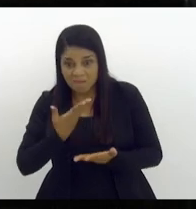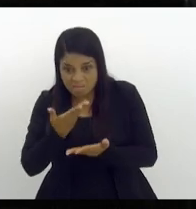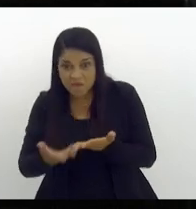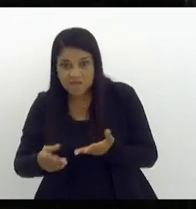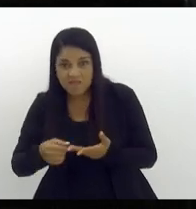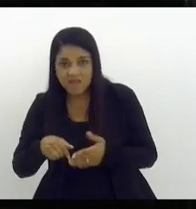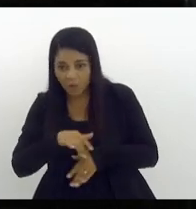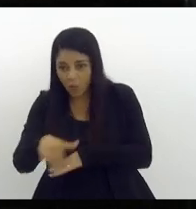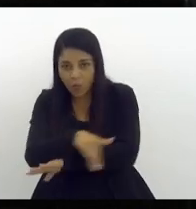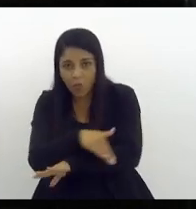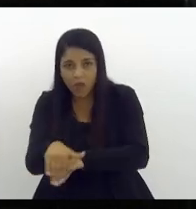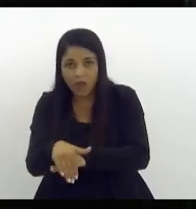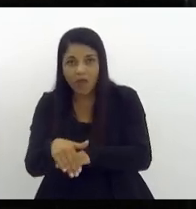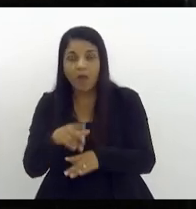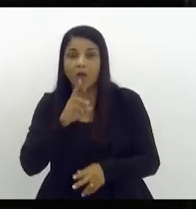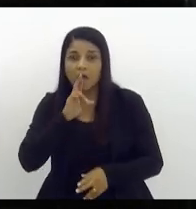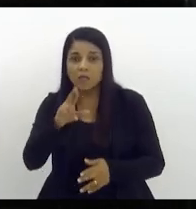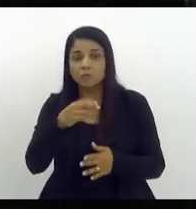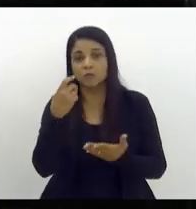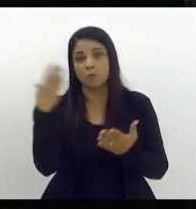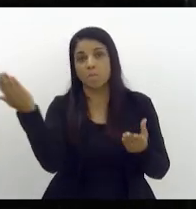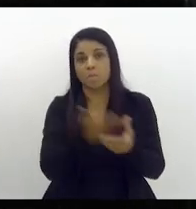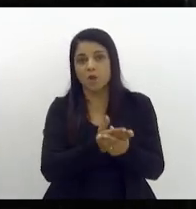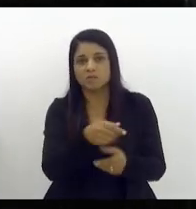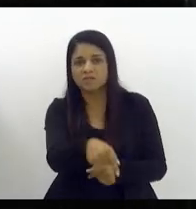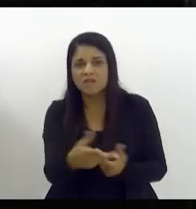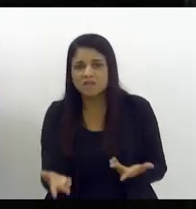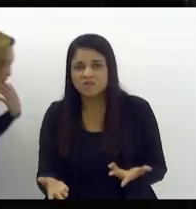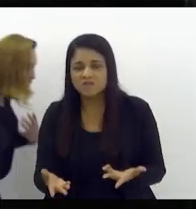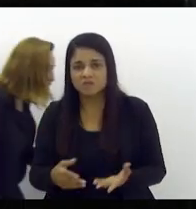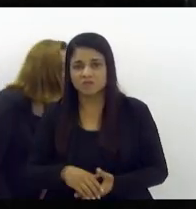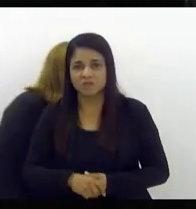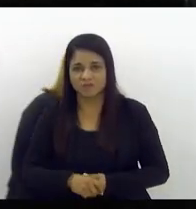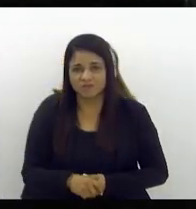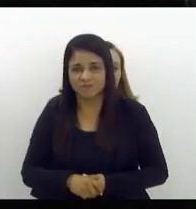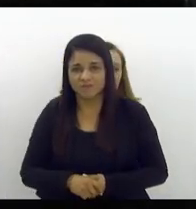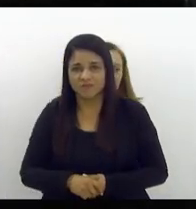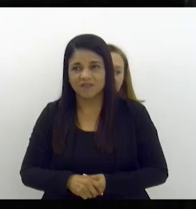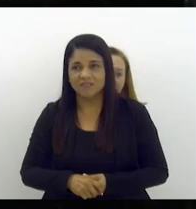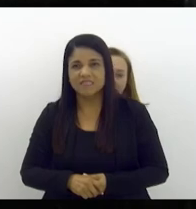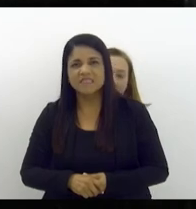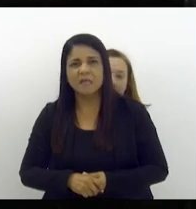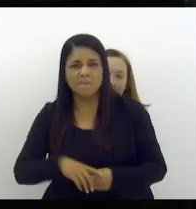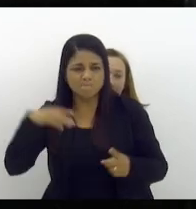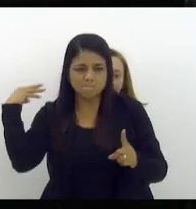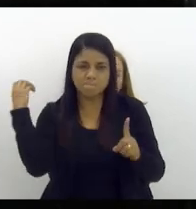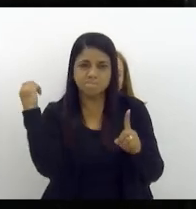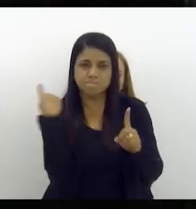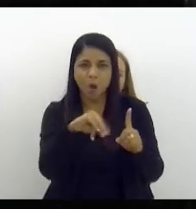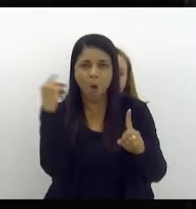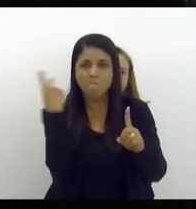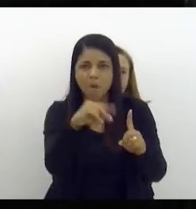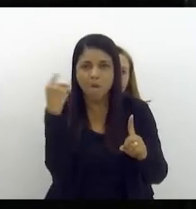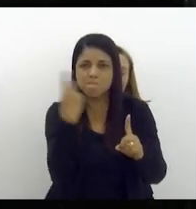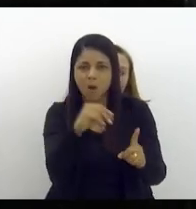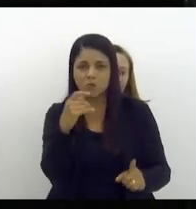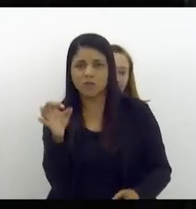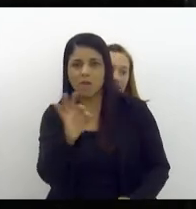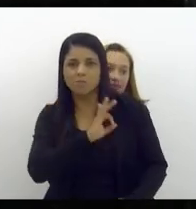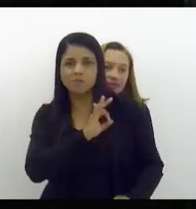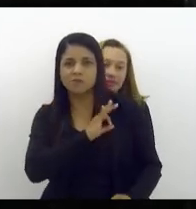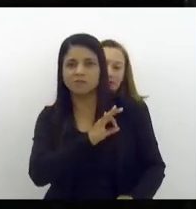policial militar. Ou seja, sempre pancada. Sempre pancada em cima do policial. E